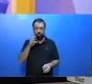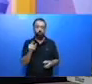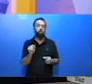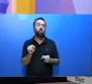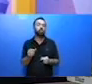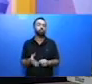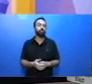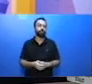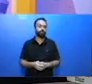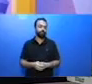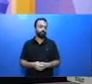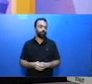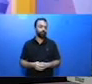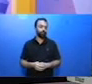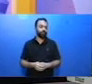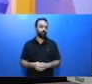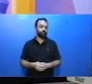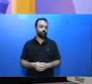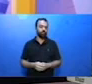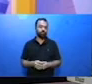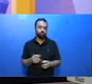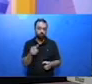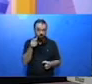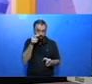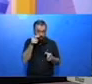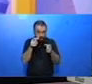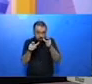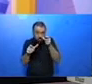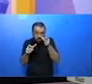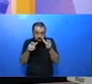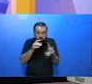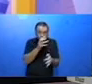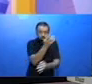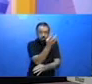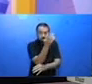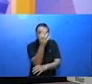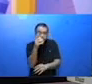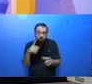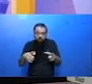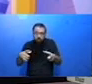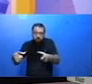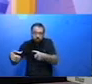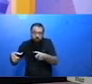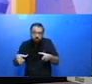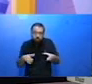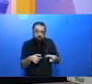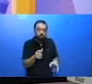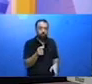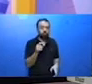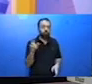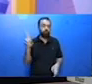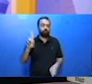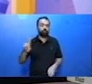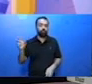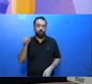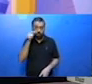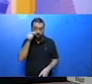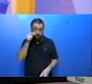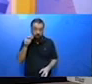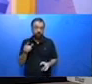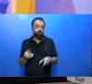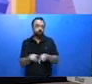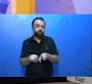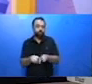aula? Nós vamos explorar as percepções do ambiente por meio da observação e do uso do corpo,